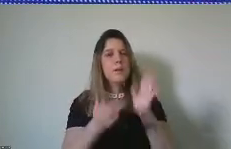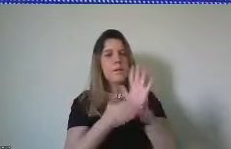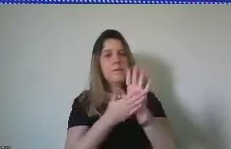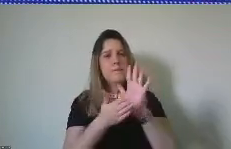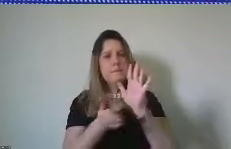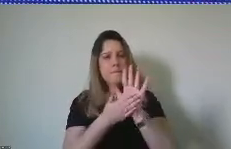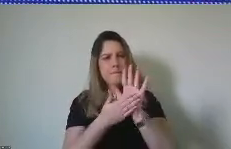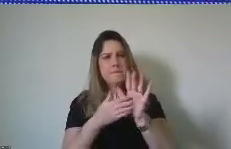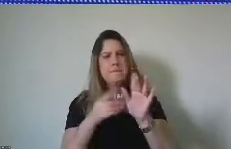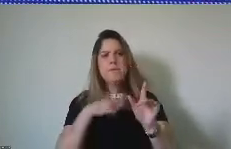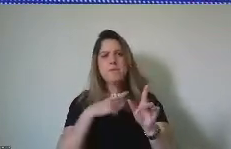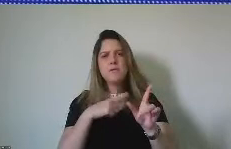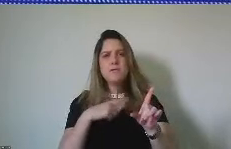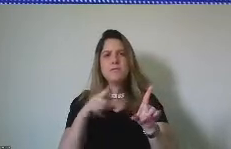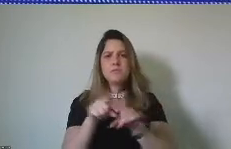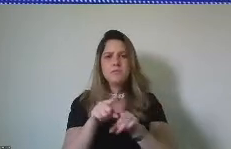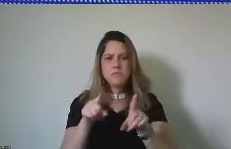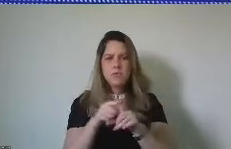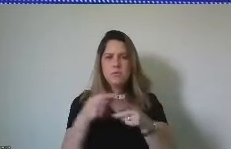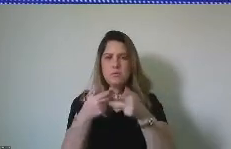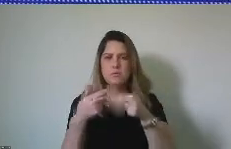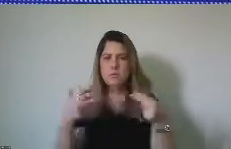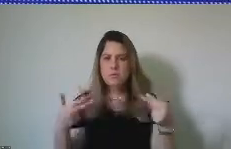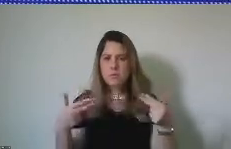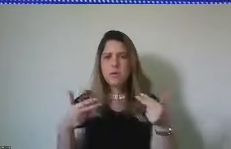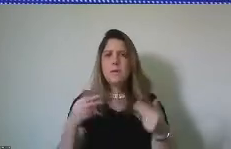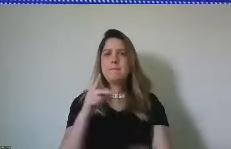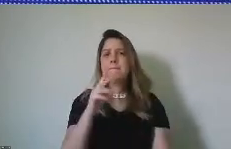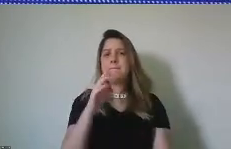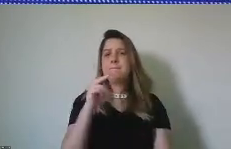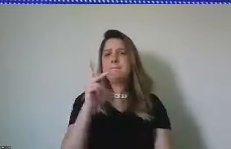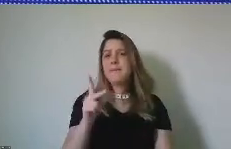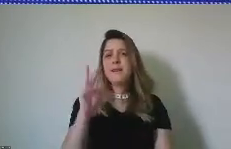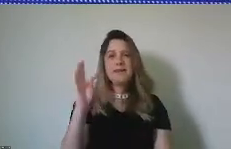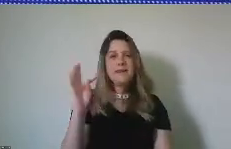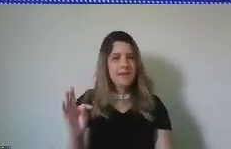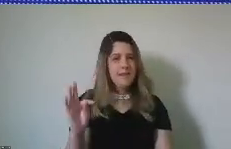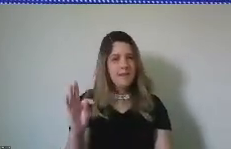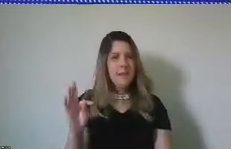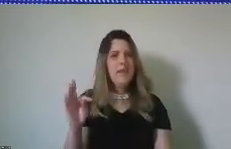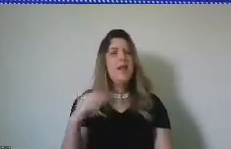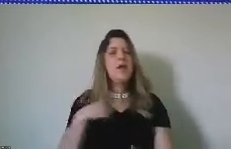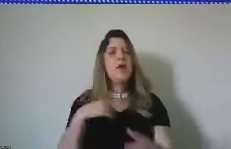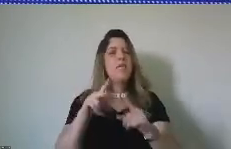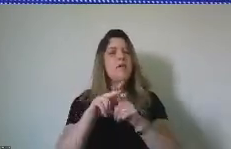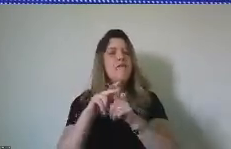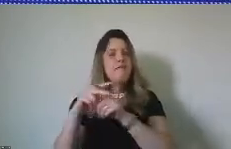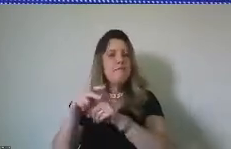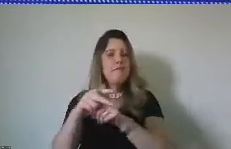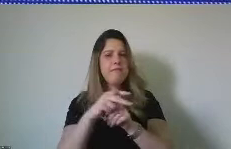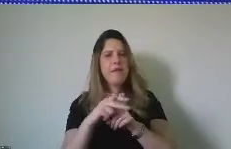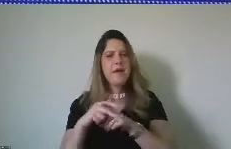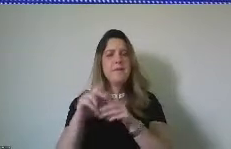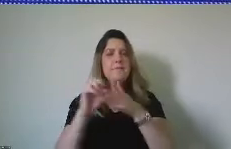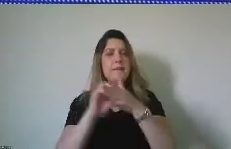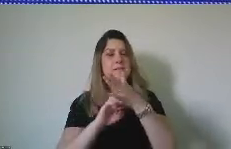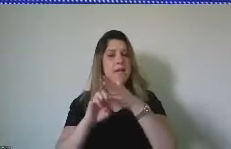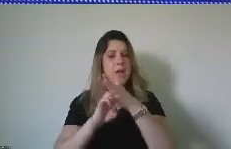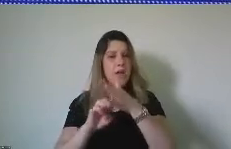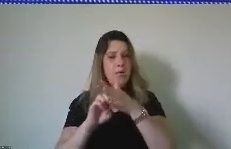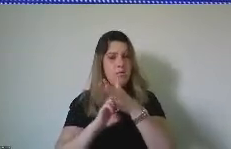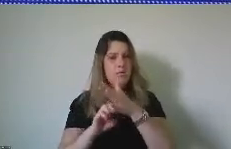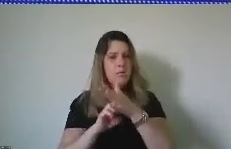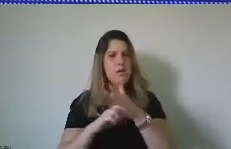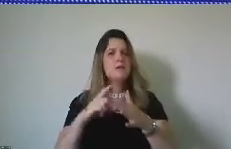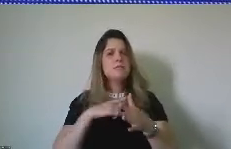Já escreveu na verdade em junho um peidei né para esse movimento uma ferramenta que permita anel ter uma